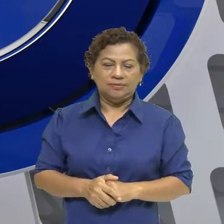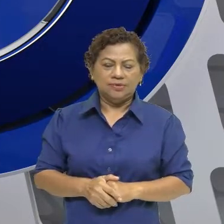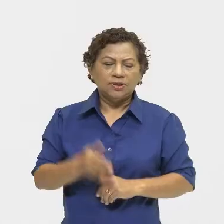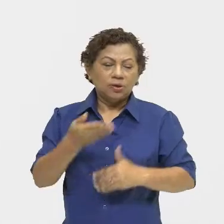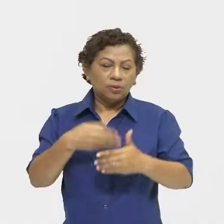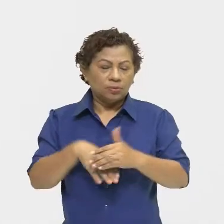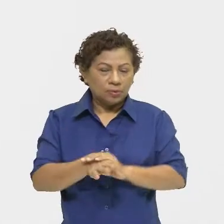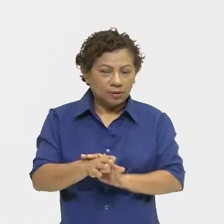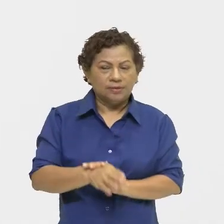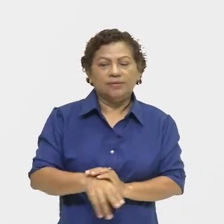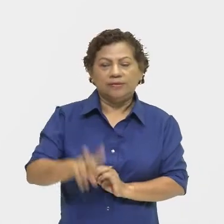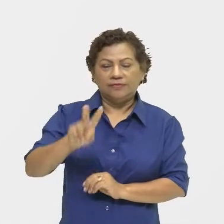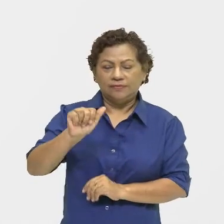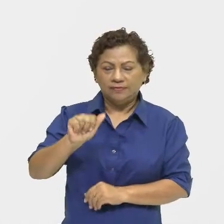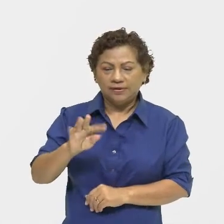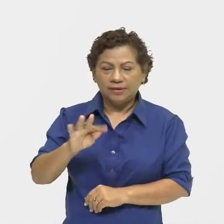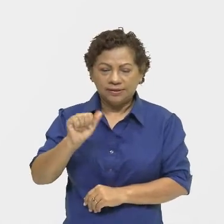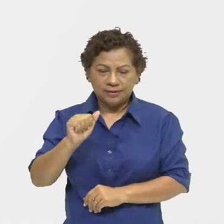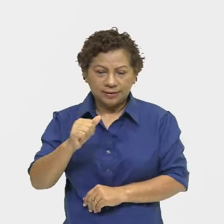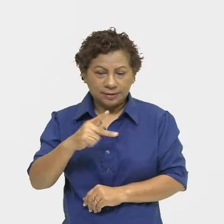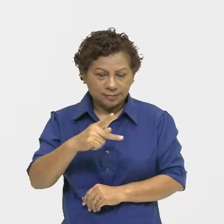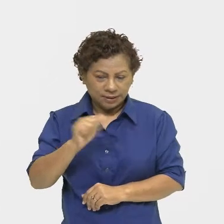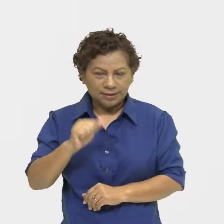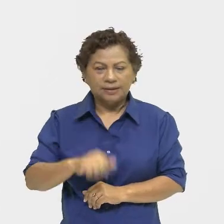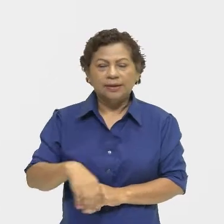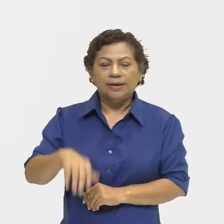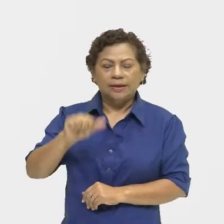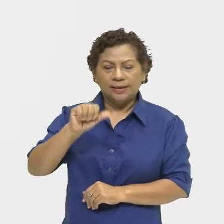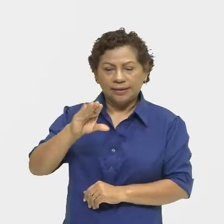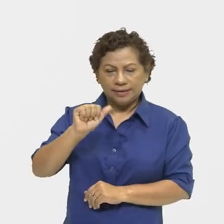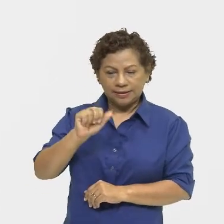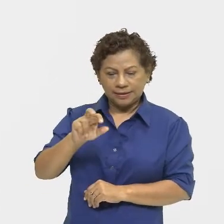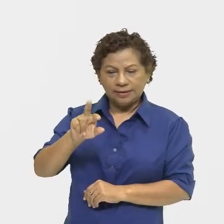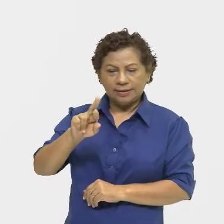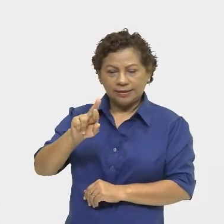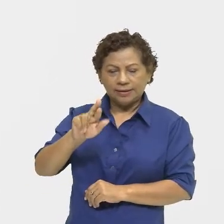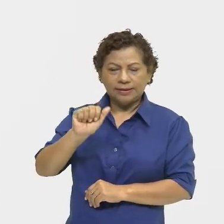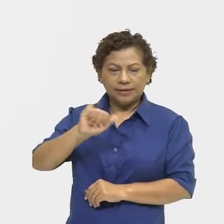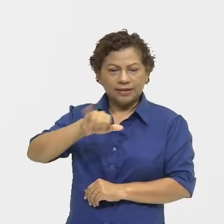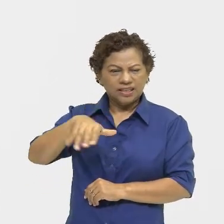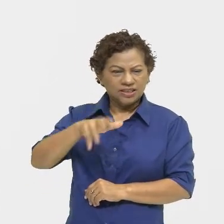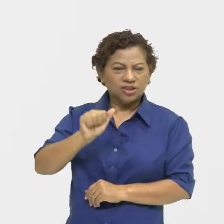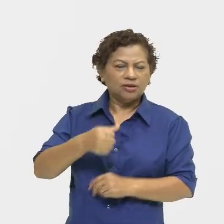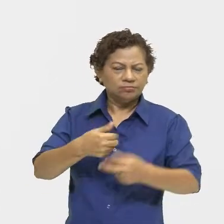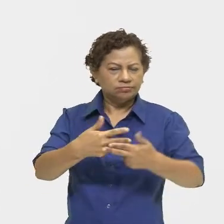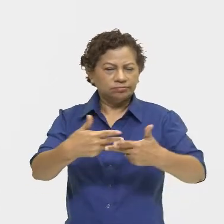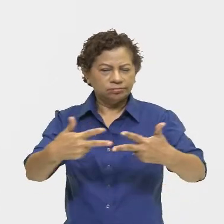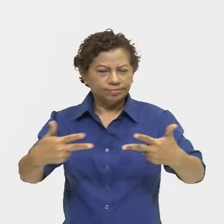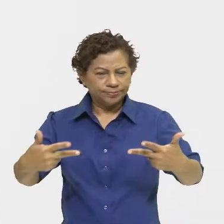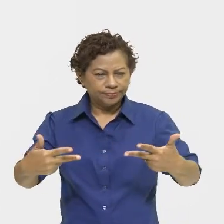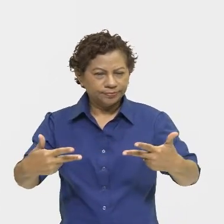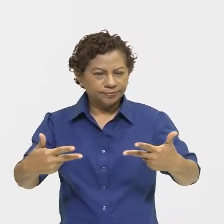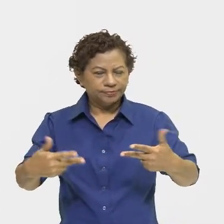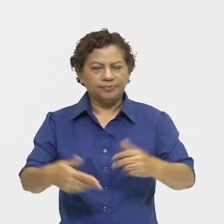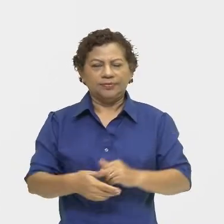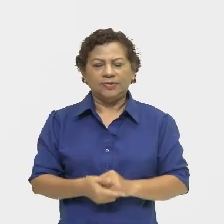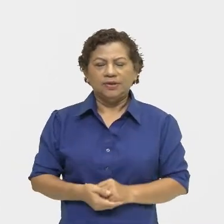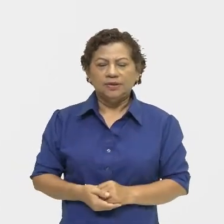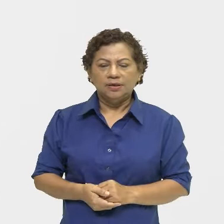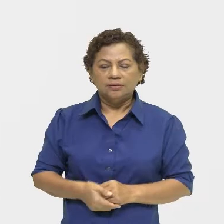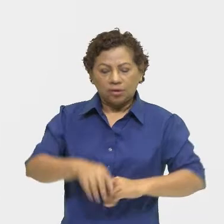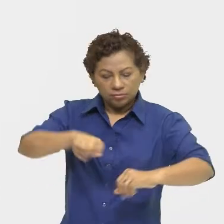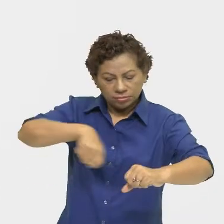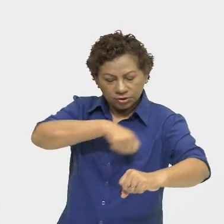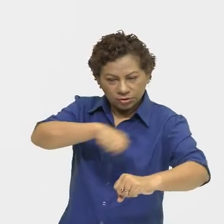o vatapá, o acarajé, pamonha, munguzá, caruru, quiabo e chuchu. Temperos